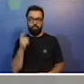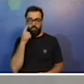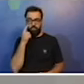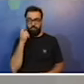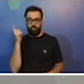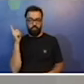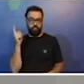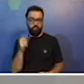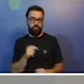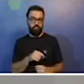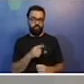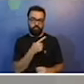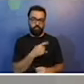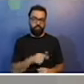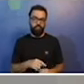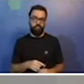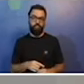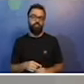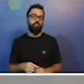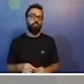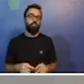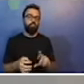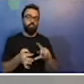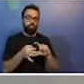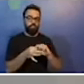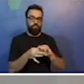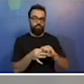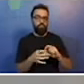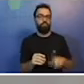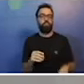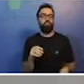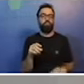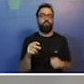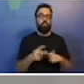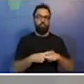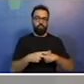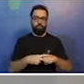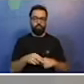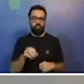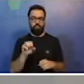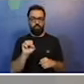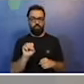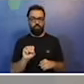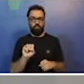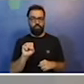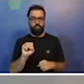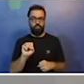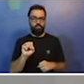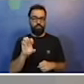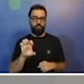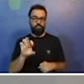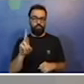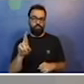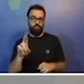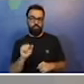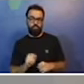Veja a seguir casos em que a concordância do verbo ser merece uma atençãozinha aí.